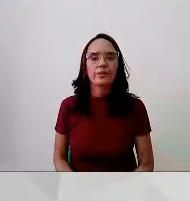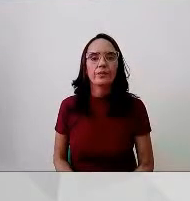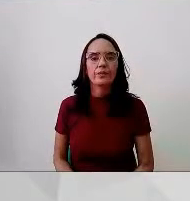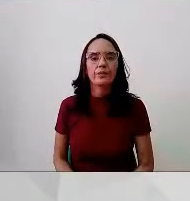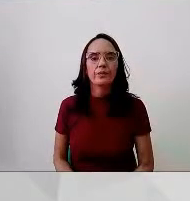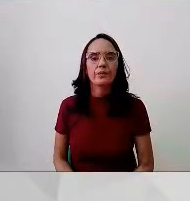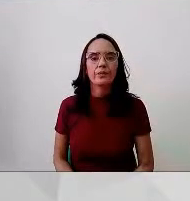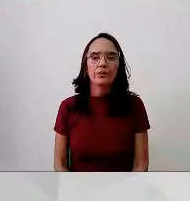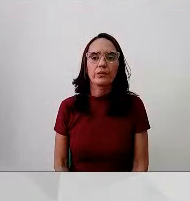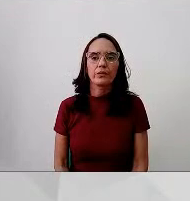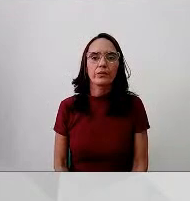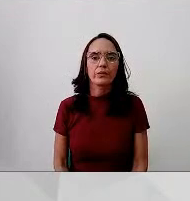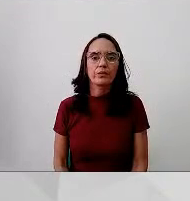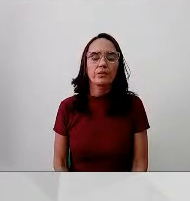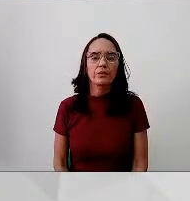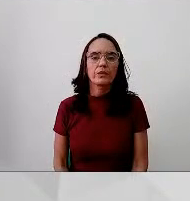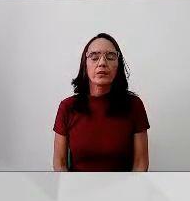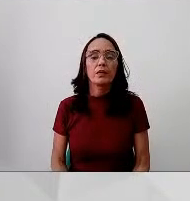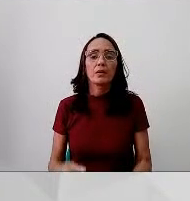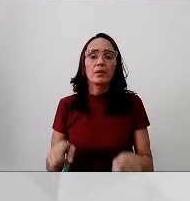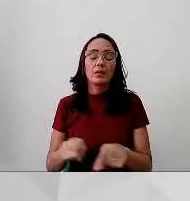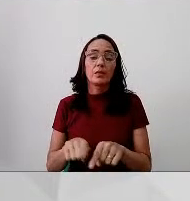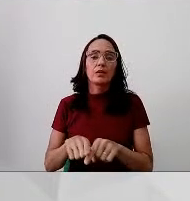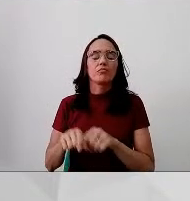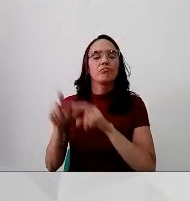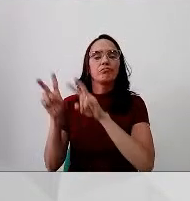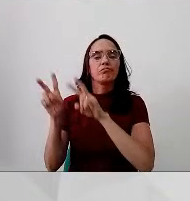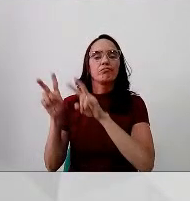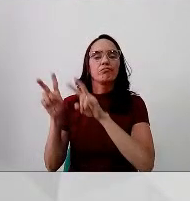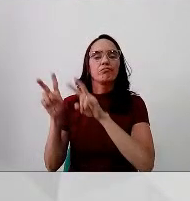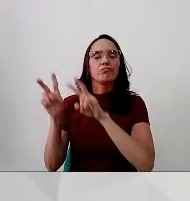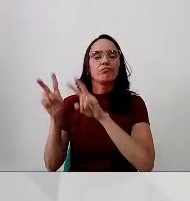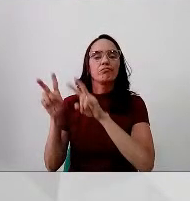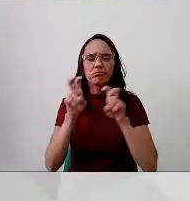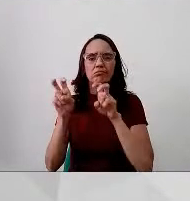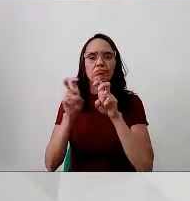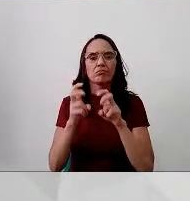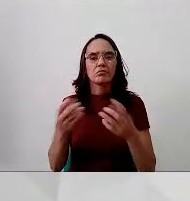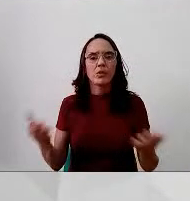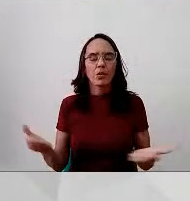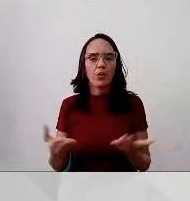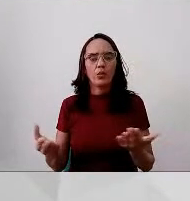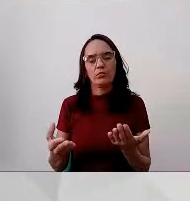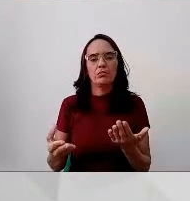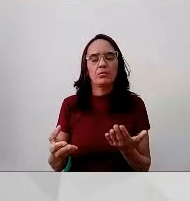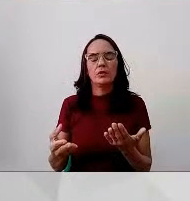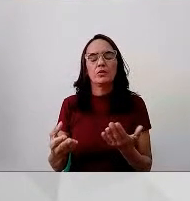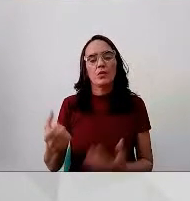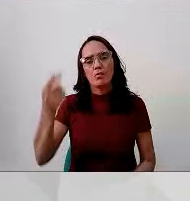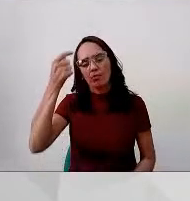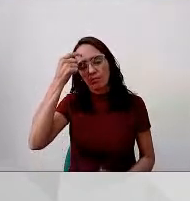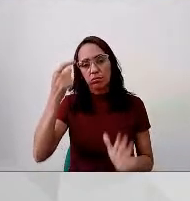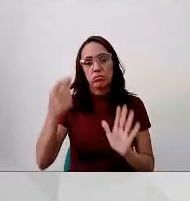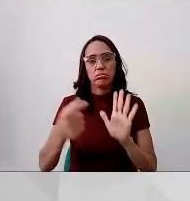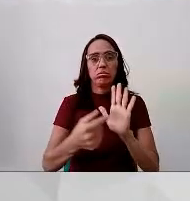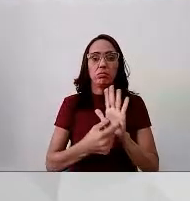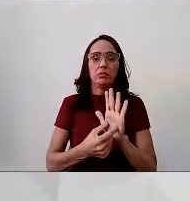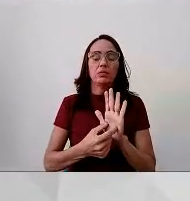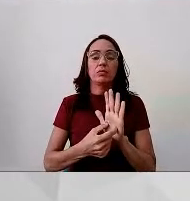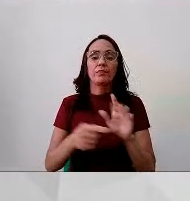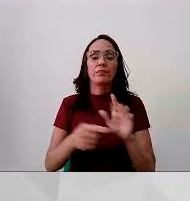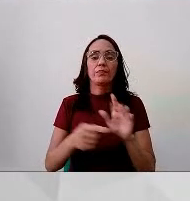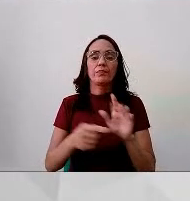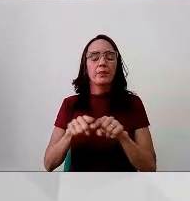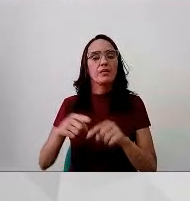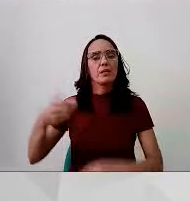esses assuntos, né, que hoje se chama de inteligência artificial. Naquela época não se chamava de inteligência artificial.